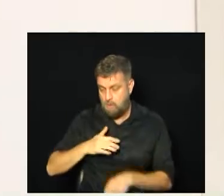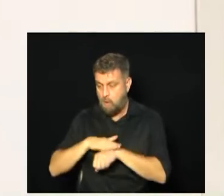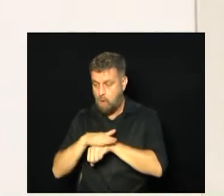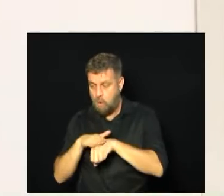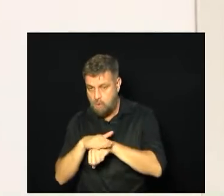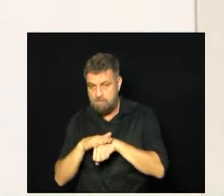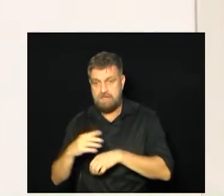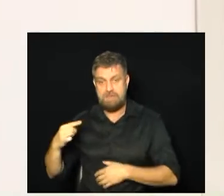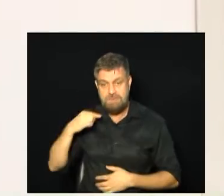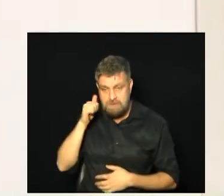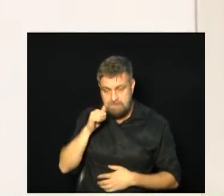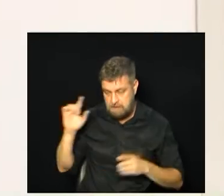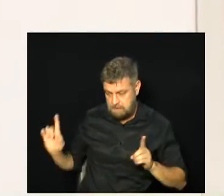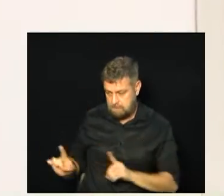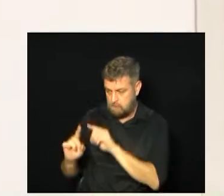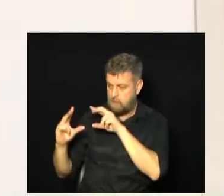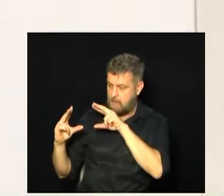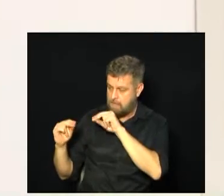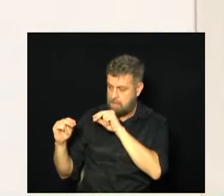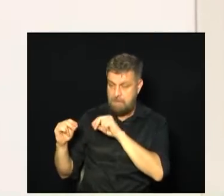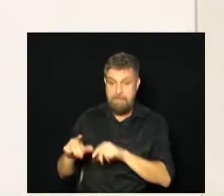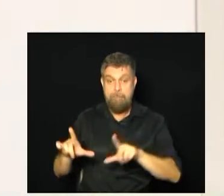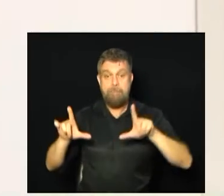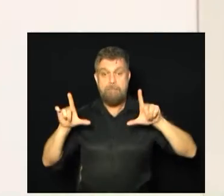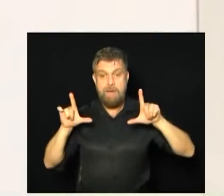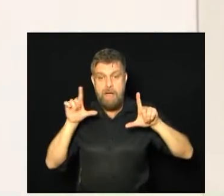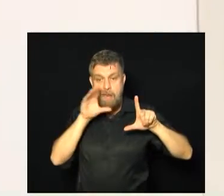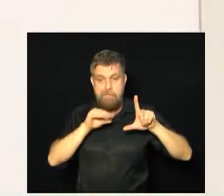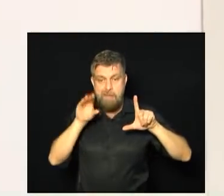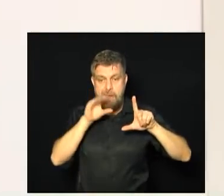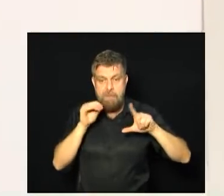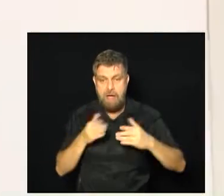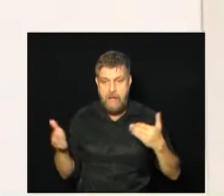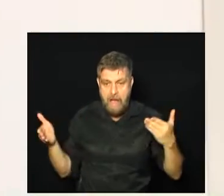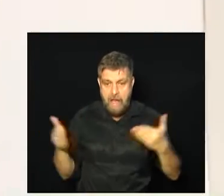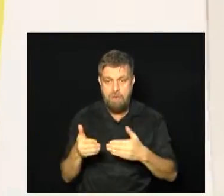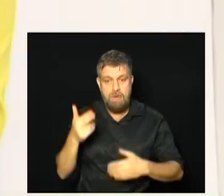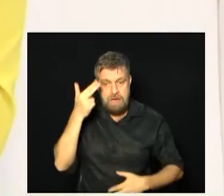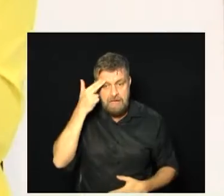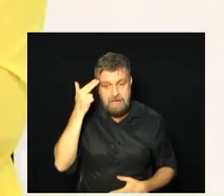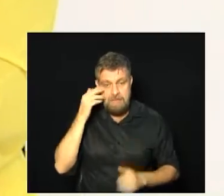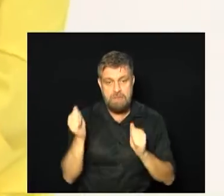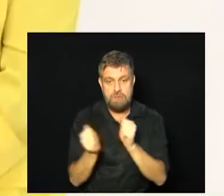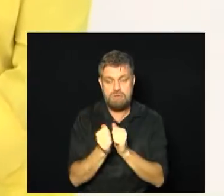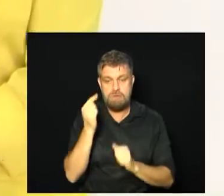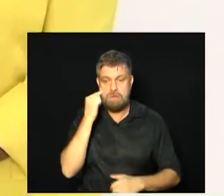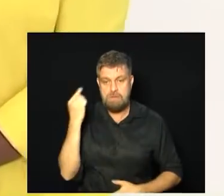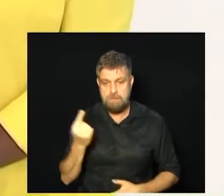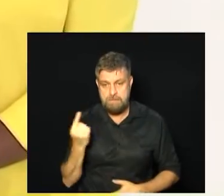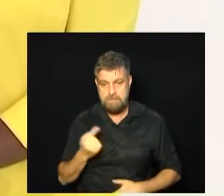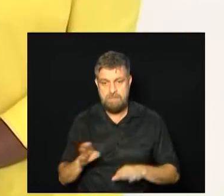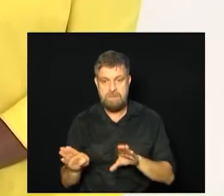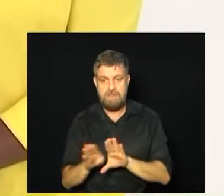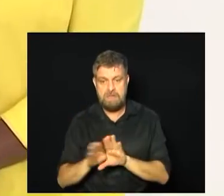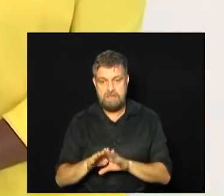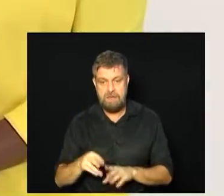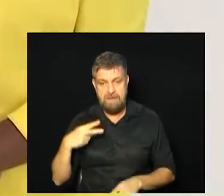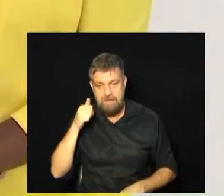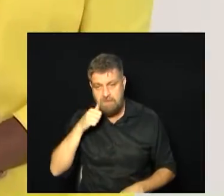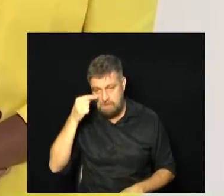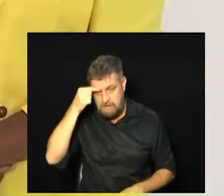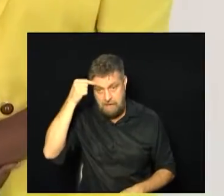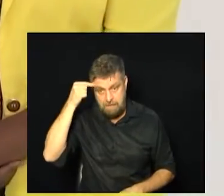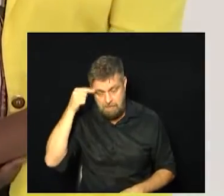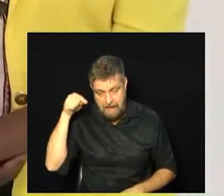Ana Vanessa, que está conosco ao vivo. Agora eu volto com você, com a Mina, com a vereadora Paola, aí no